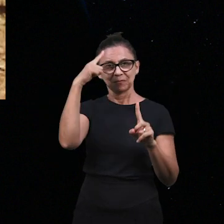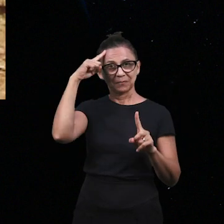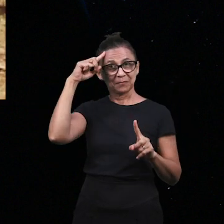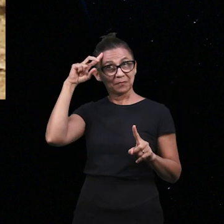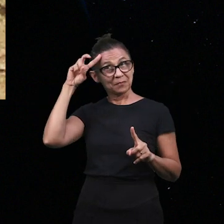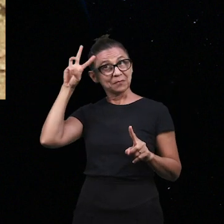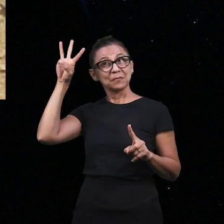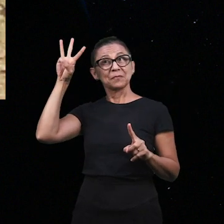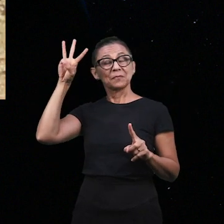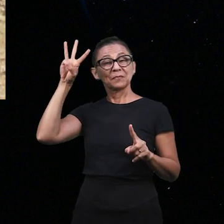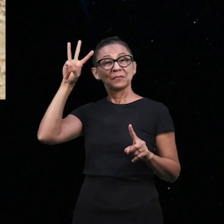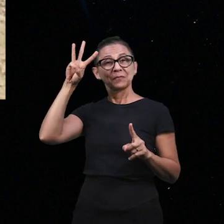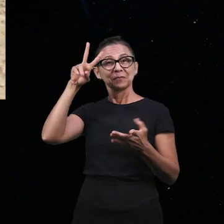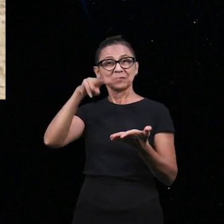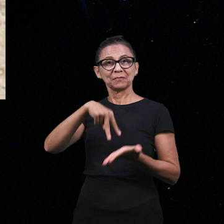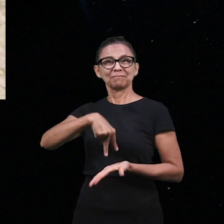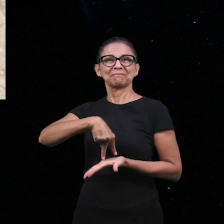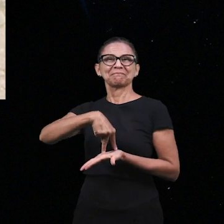depois